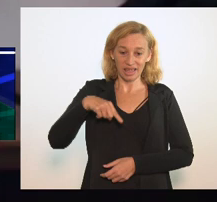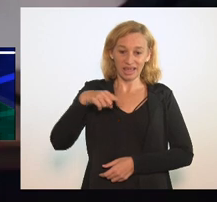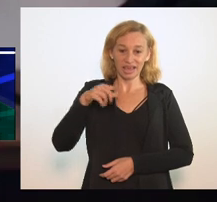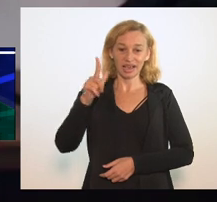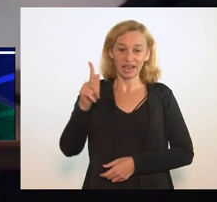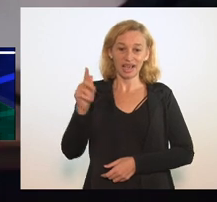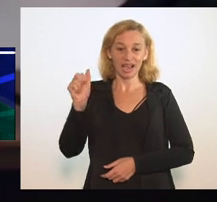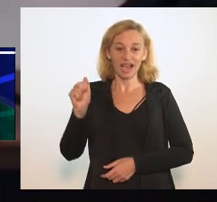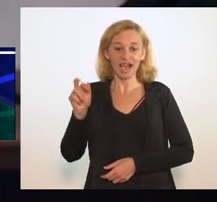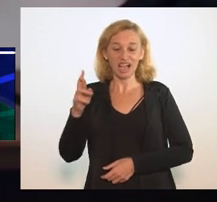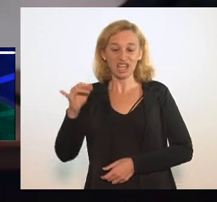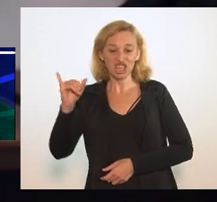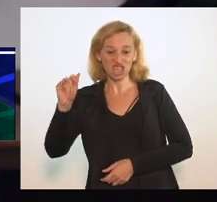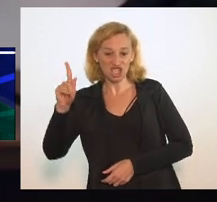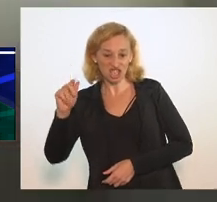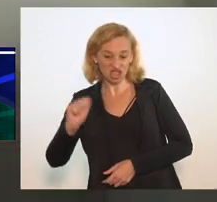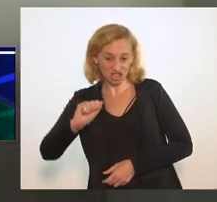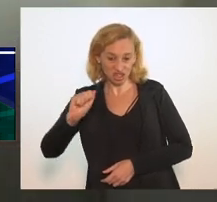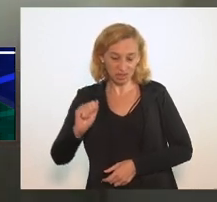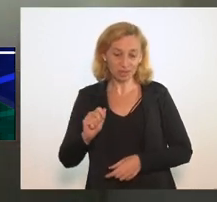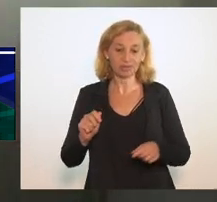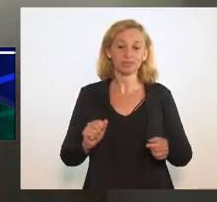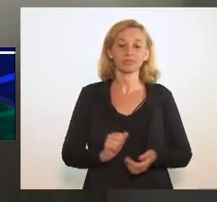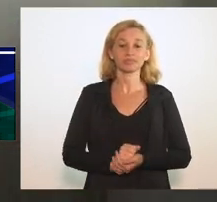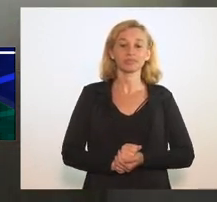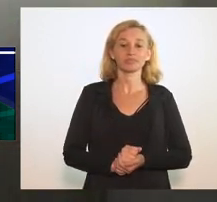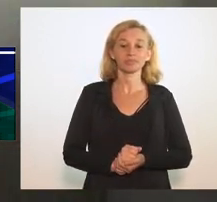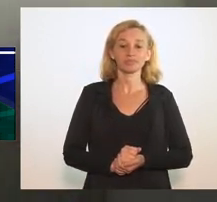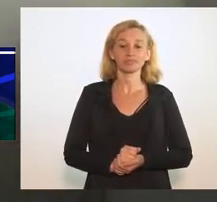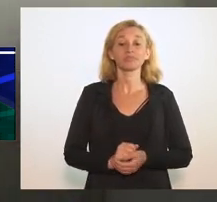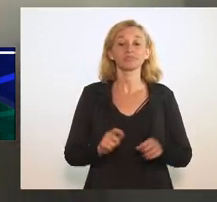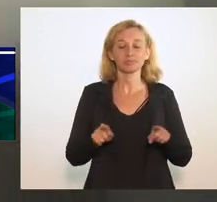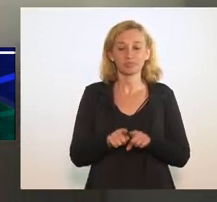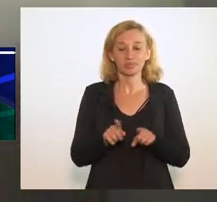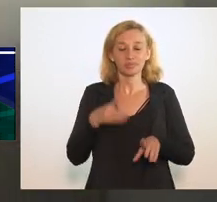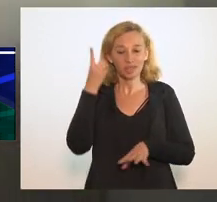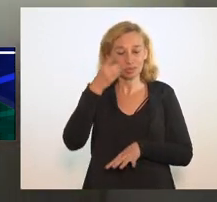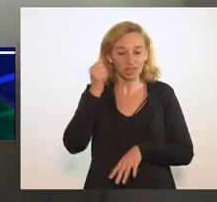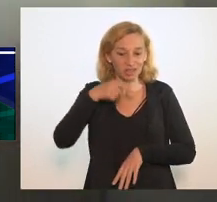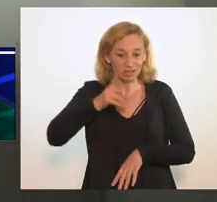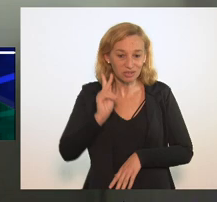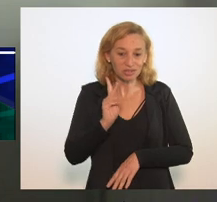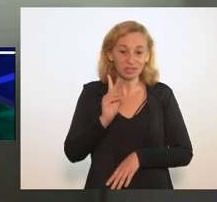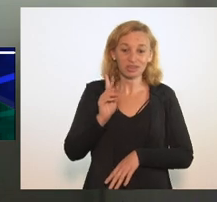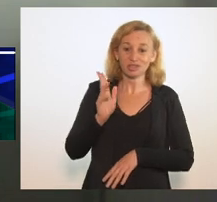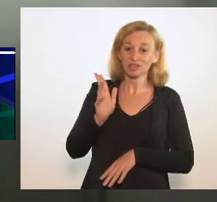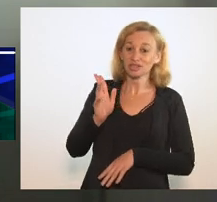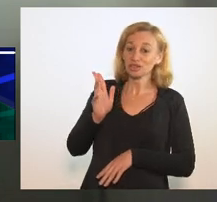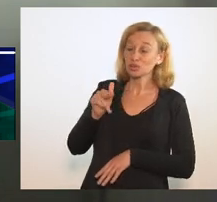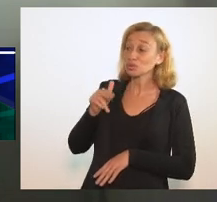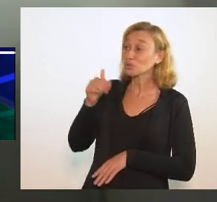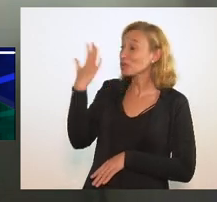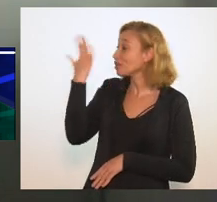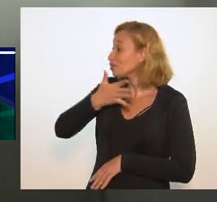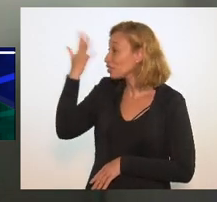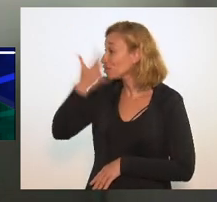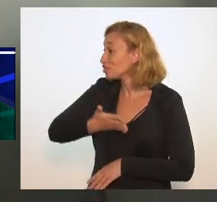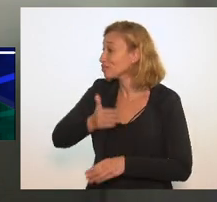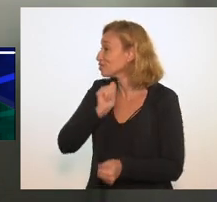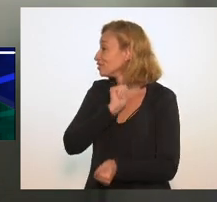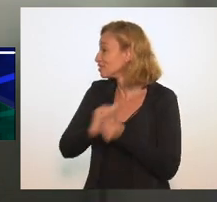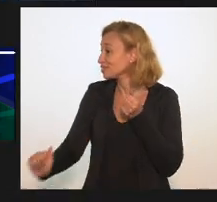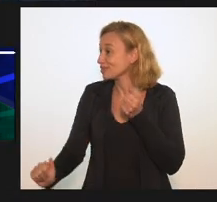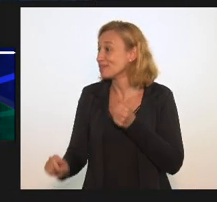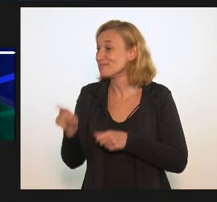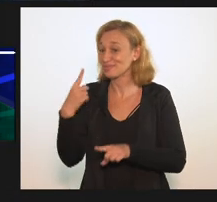deputado? Mané Garrincha. Que o deputado Knoploch jamais viu jogar, porque ele é